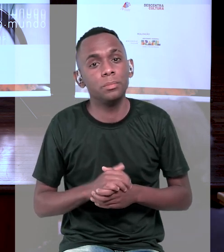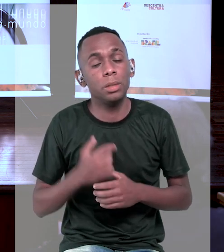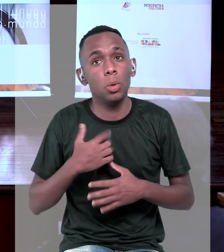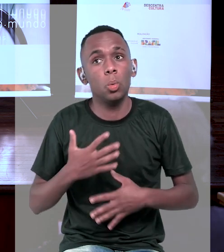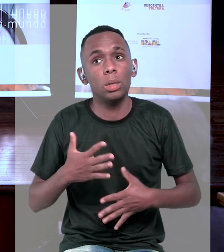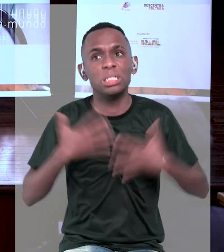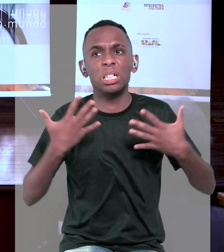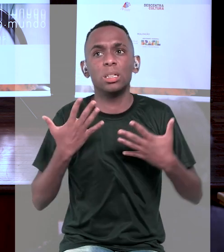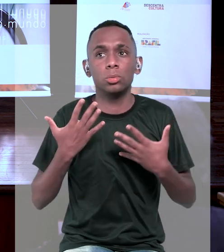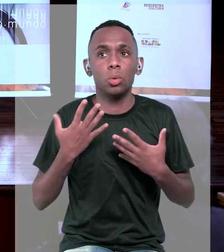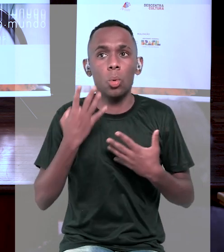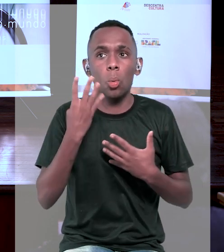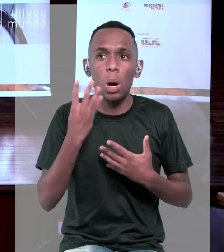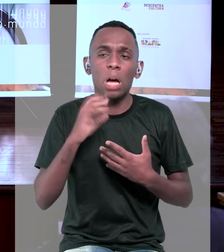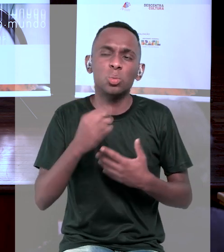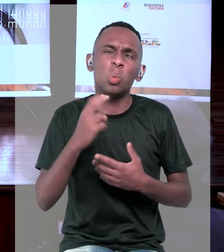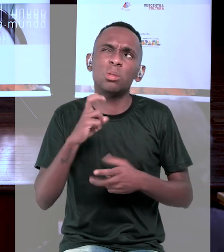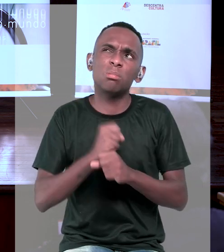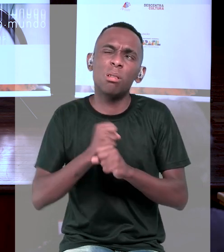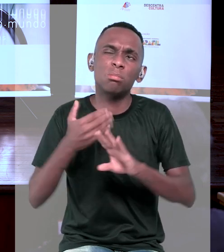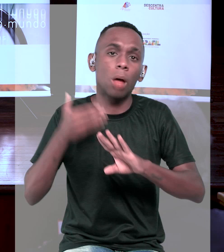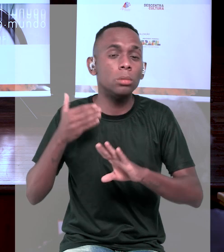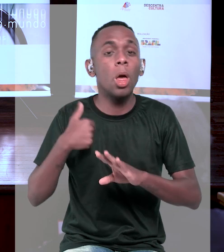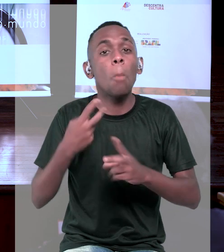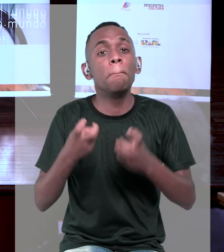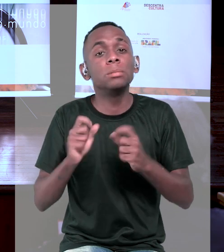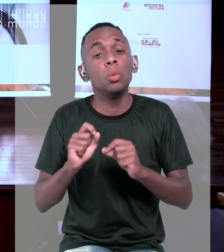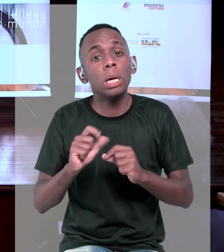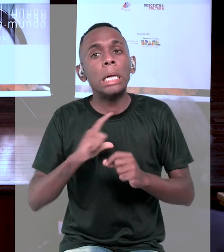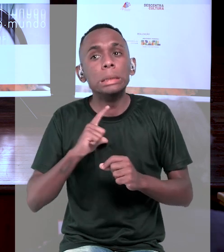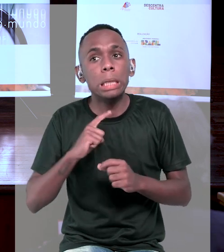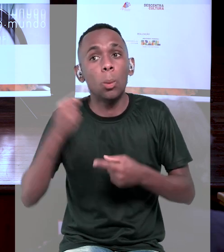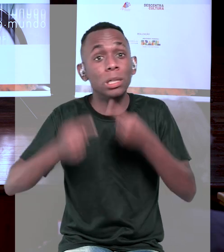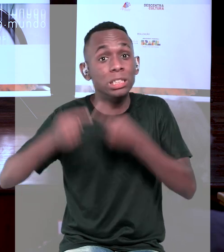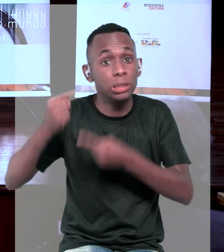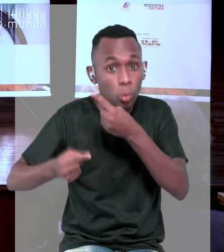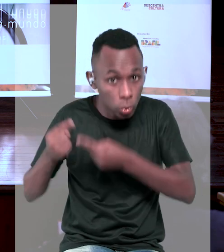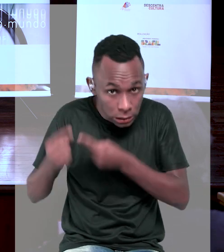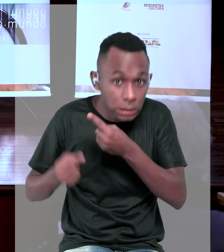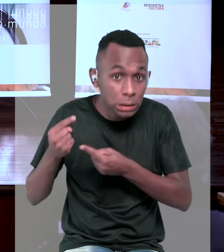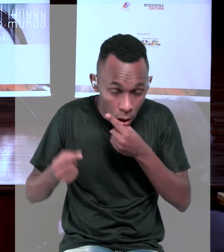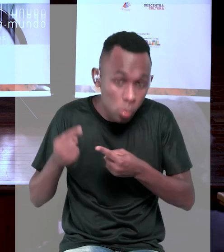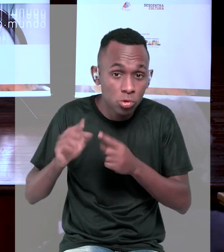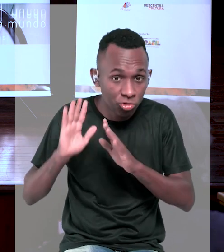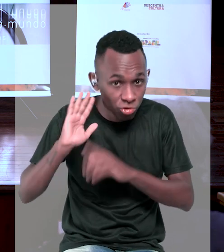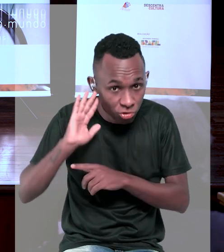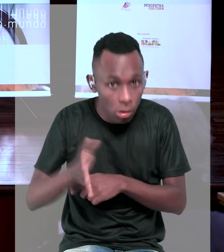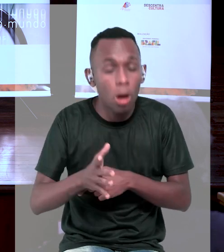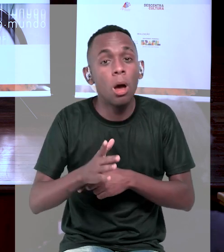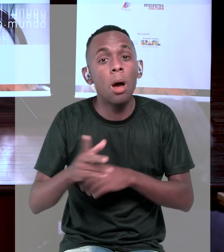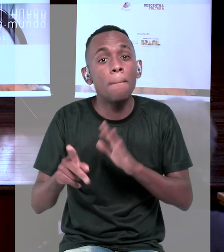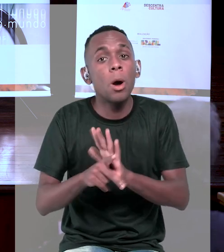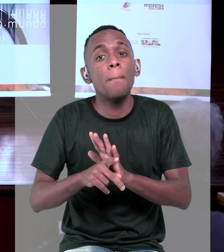5 anos atrás, quando eu vi que existe uma discussão e já existem disposições sobre direitos autorais para robôs.